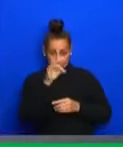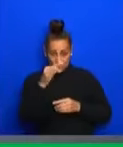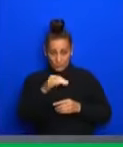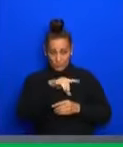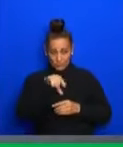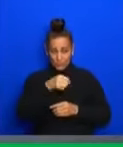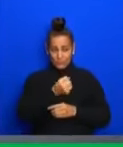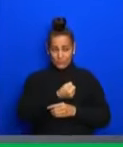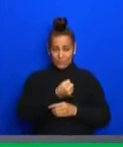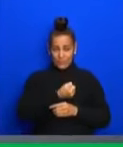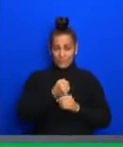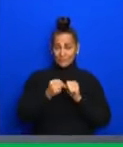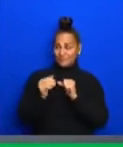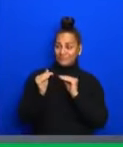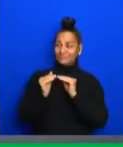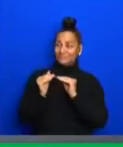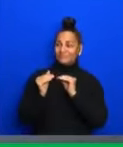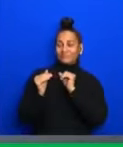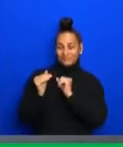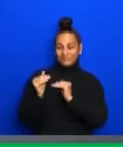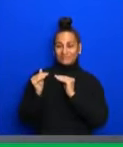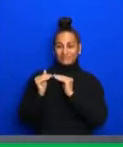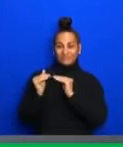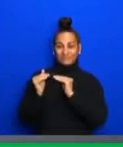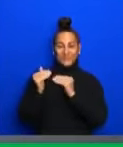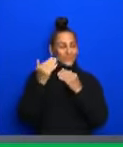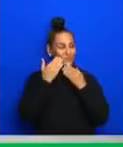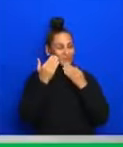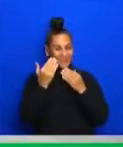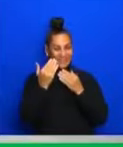auditores confirmam as dezenas sorteadas? Sim, confirmo. Sim, confirmo. Muito obrigada.